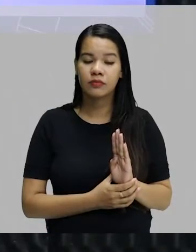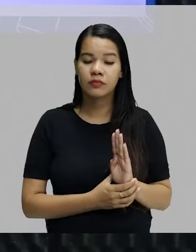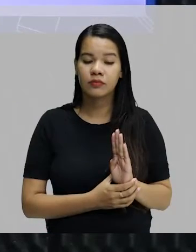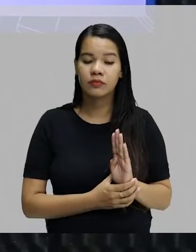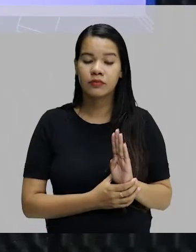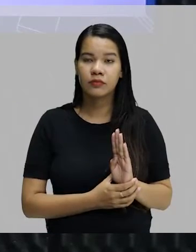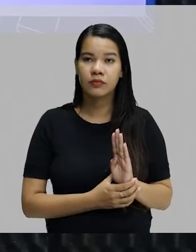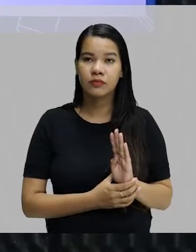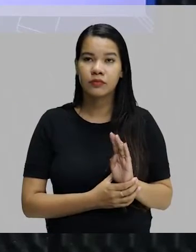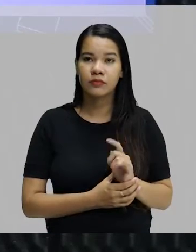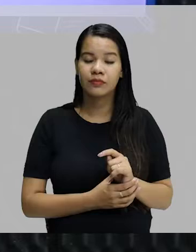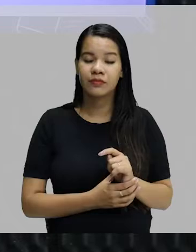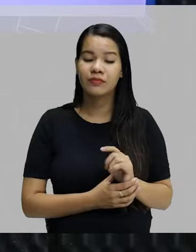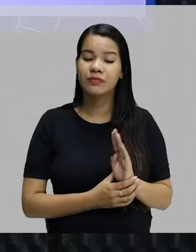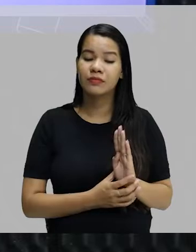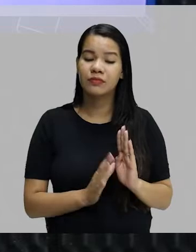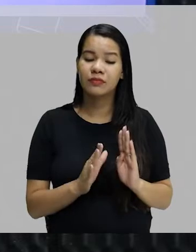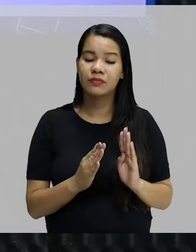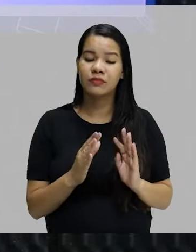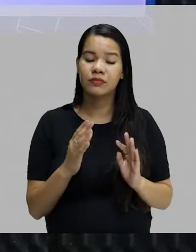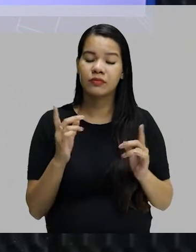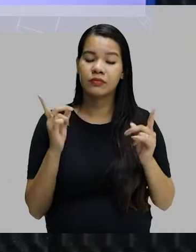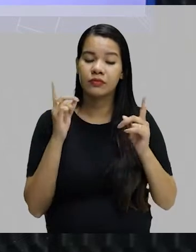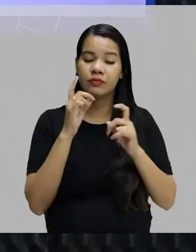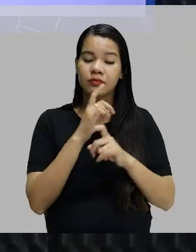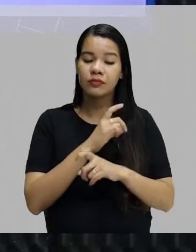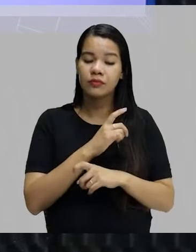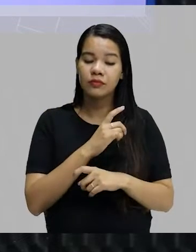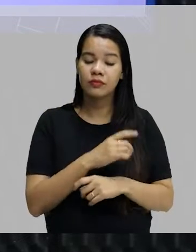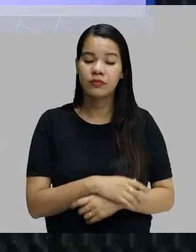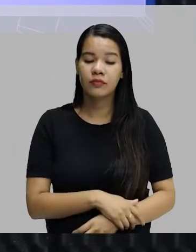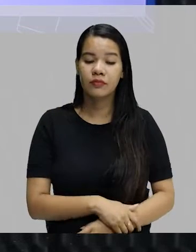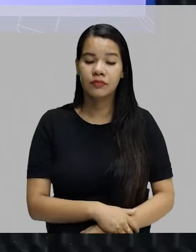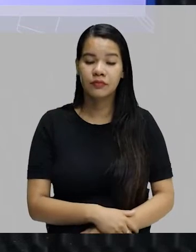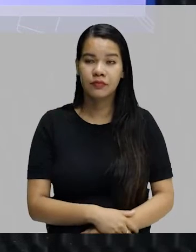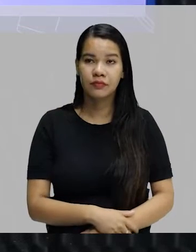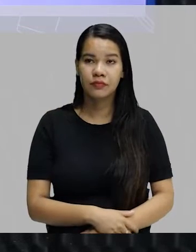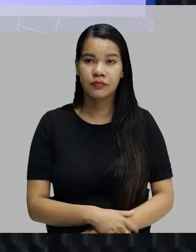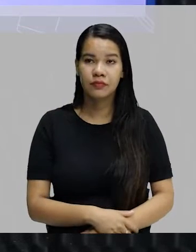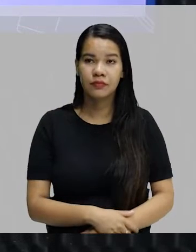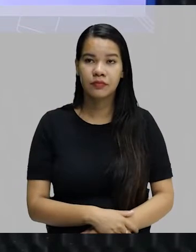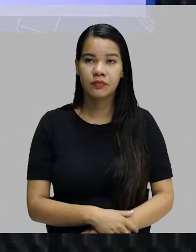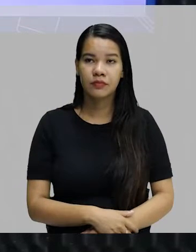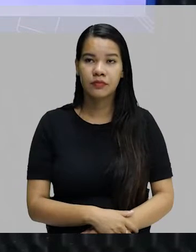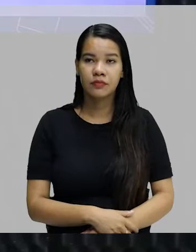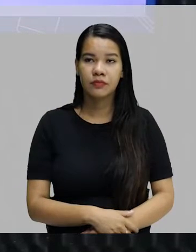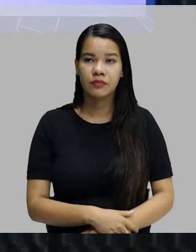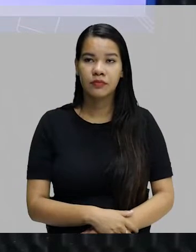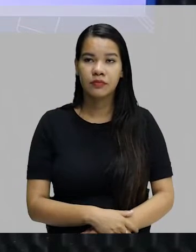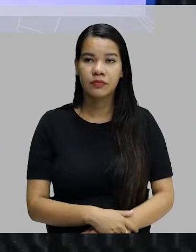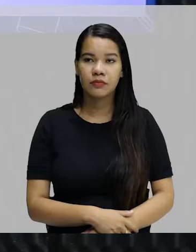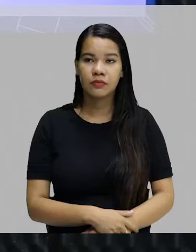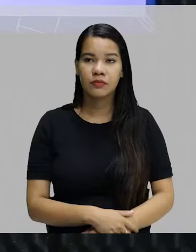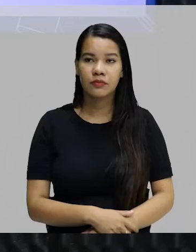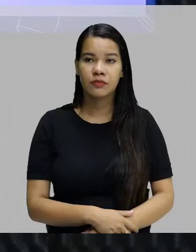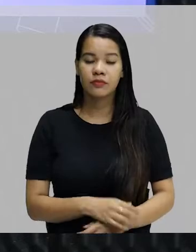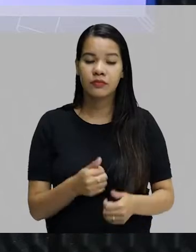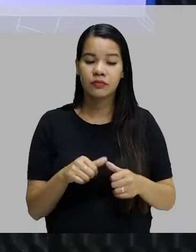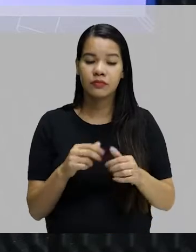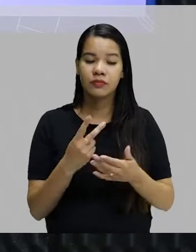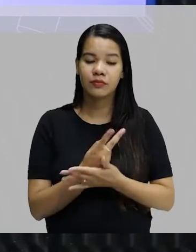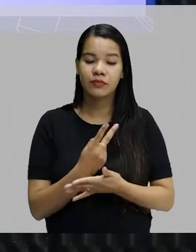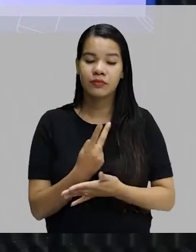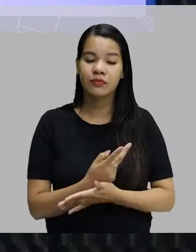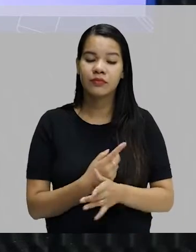metafísicas. Realmente, aí já ficou difícil. Do que em elaborar métodos de análise? Não, aqui realmente está incorreto,